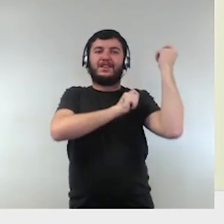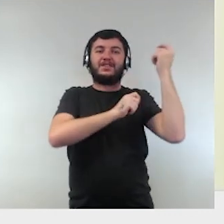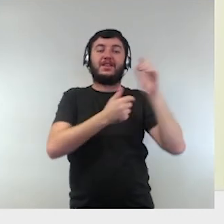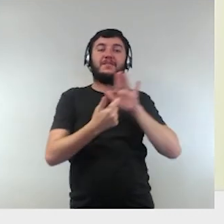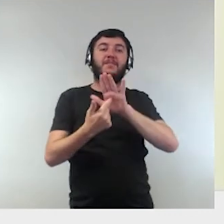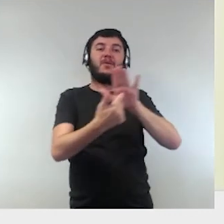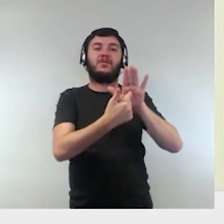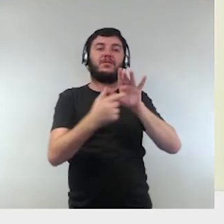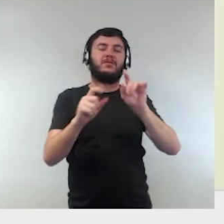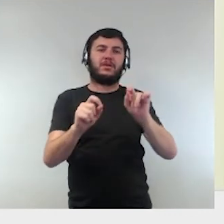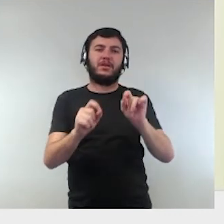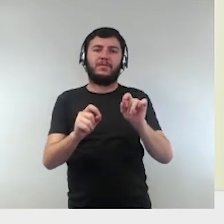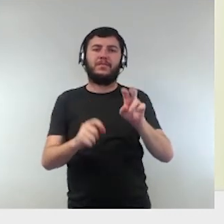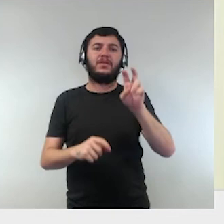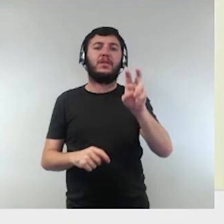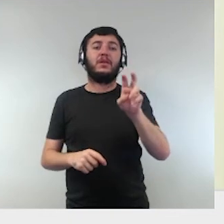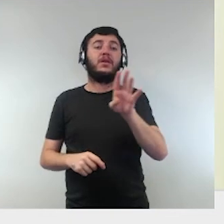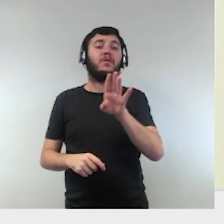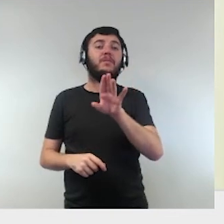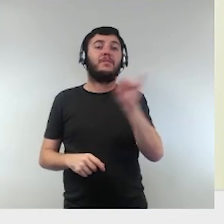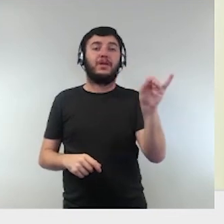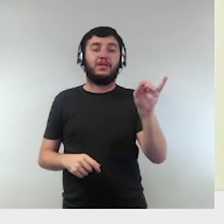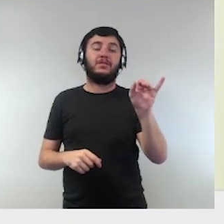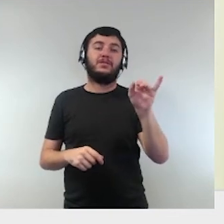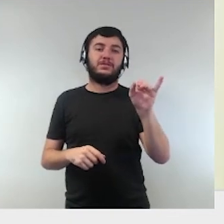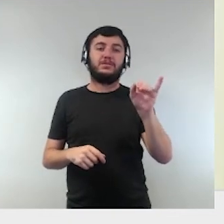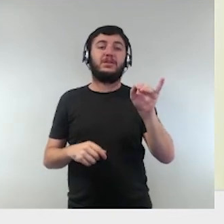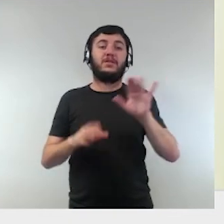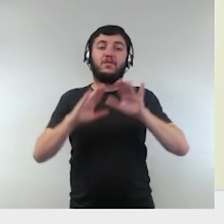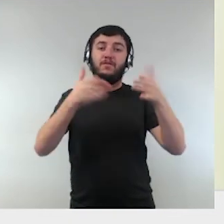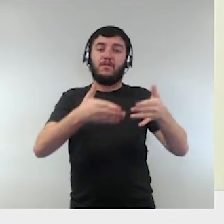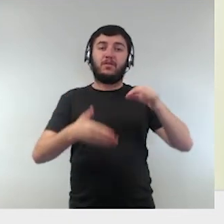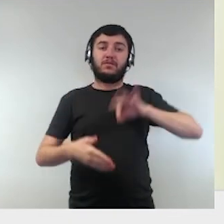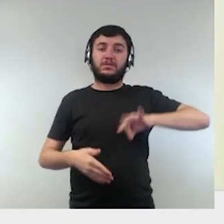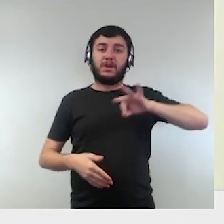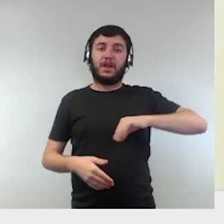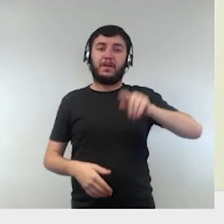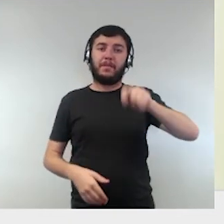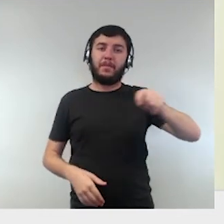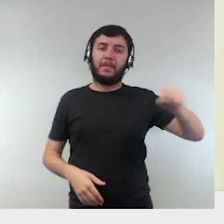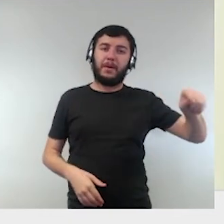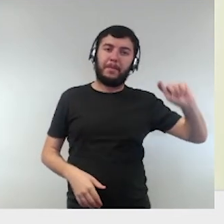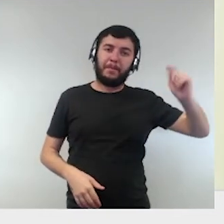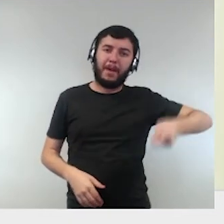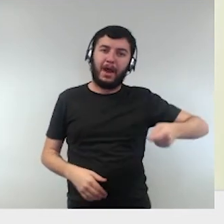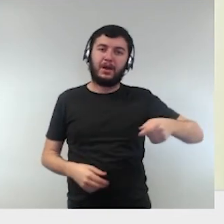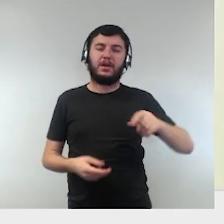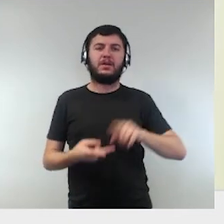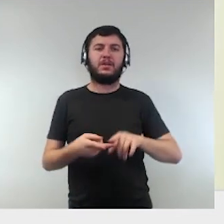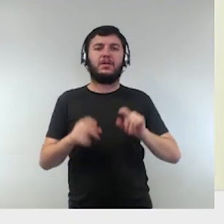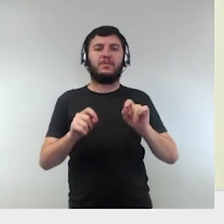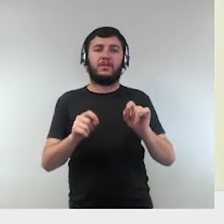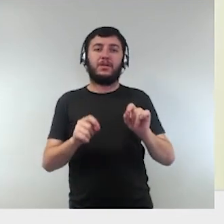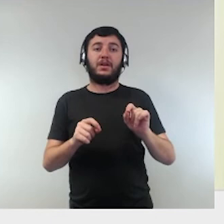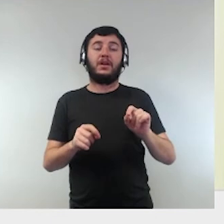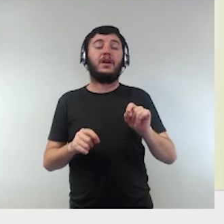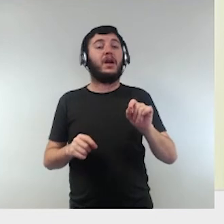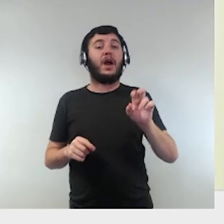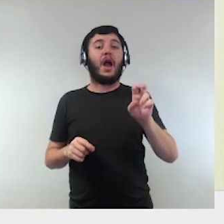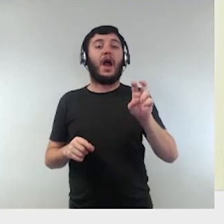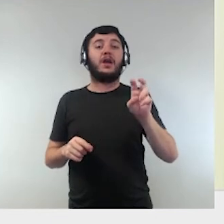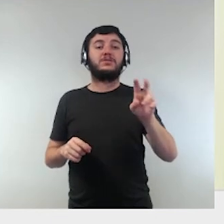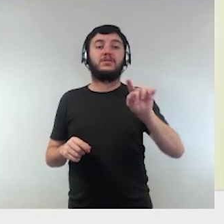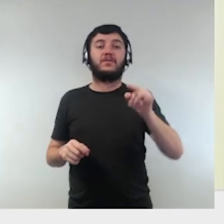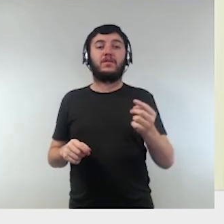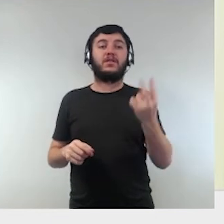5.171.920 de salários mensais e a 62 milhões de remuneração anual. Isso é muito significativo num estado